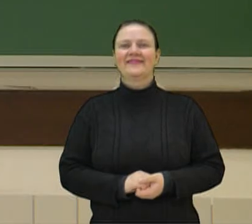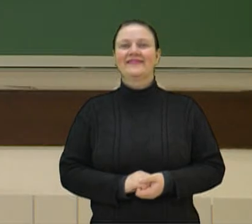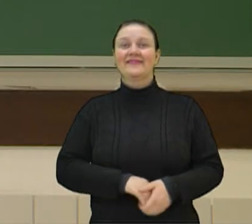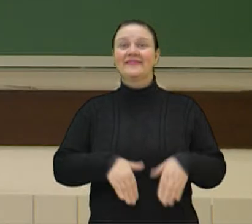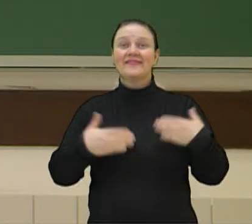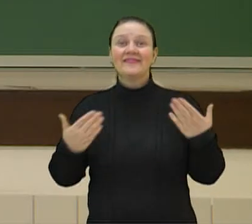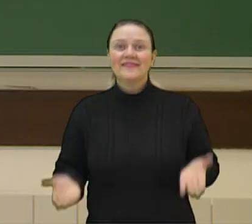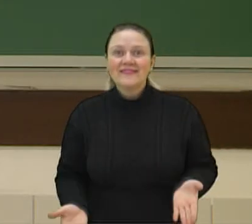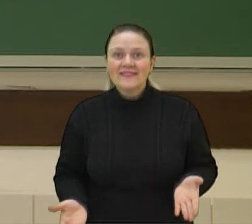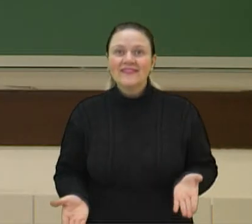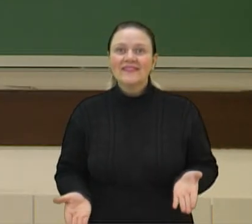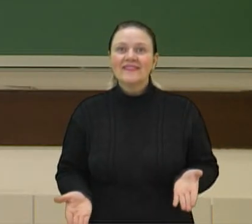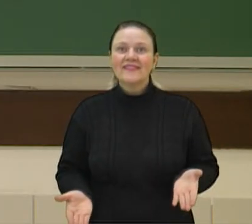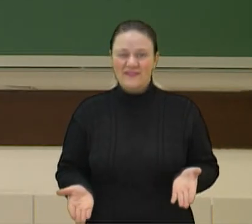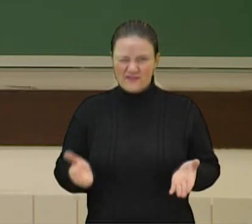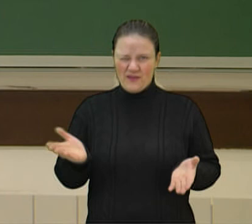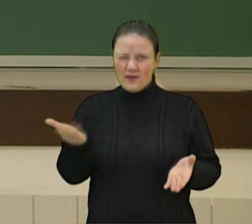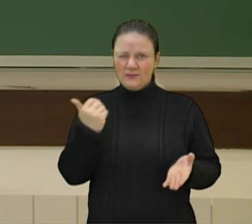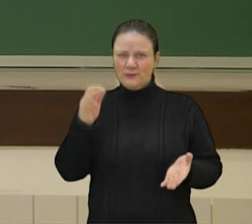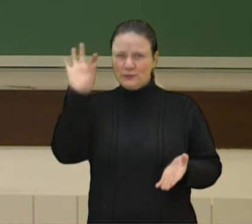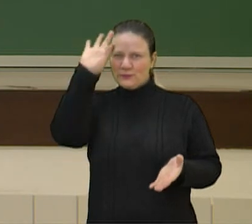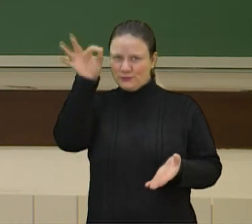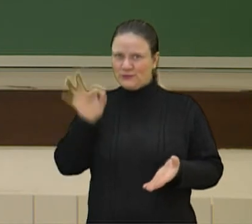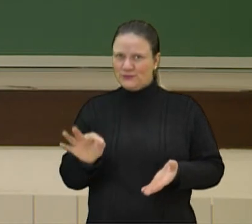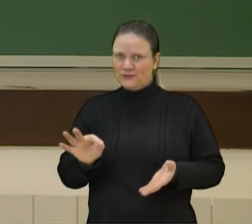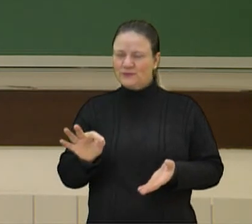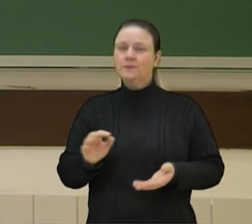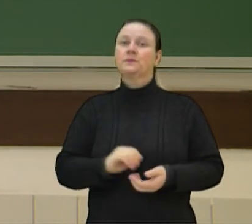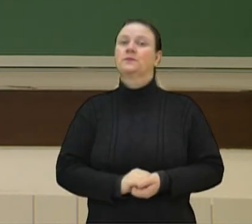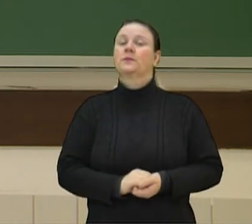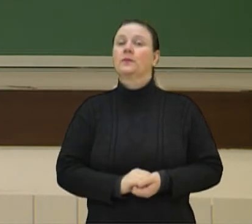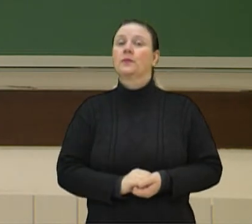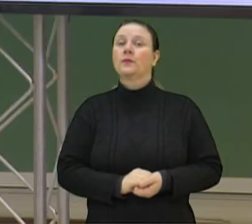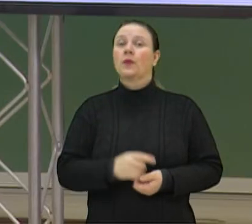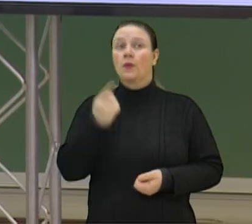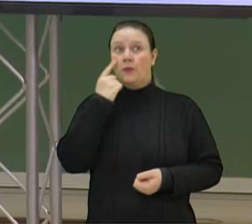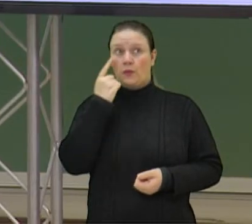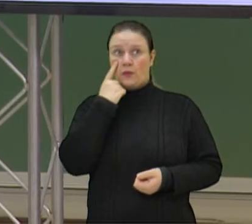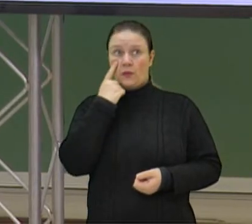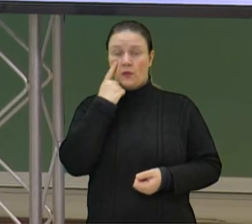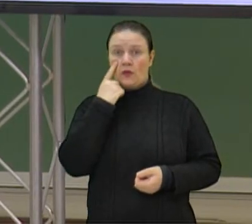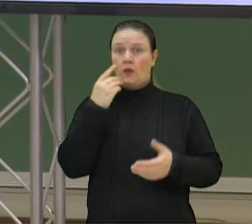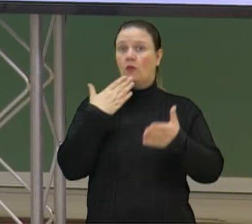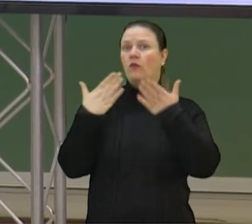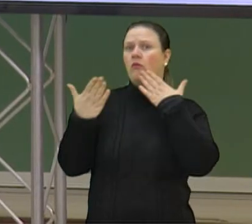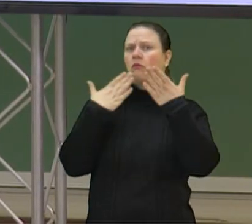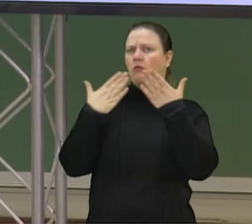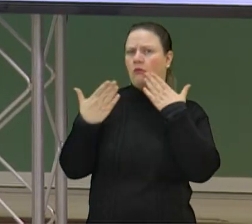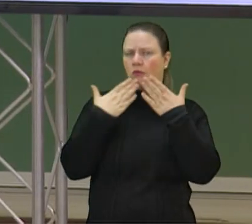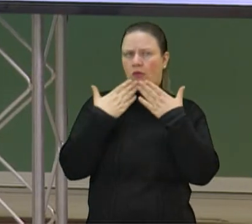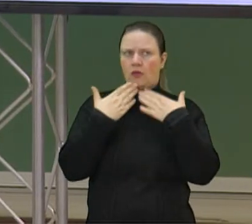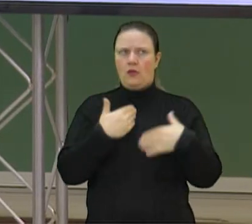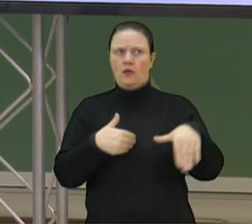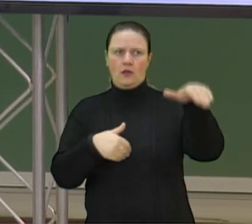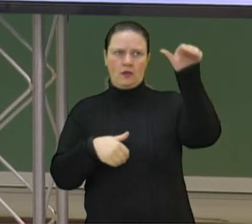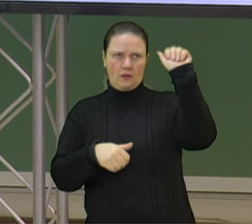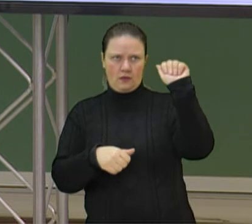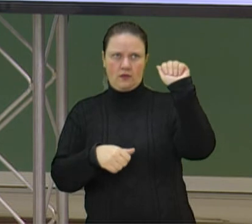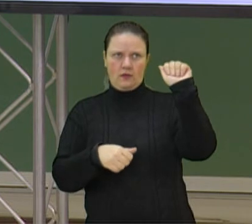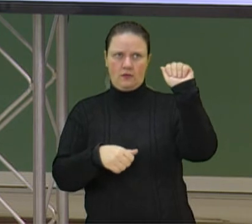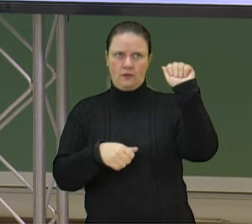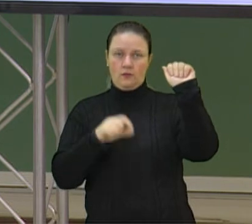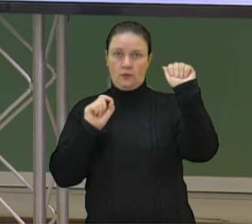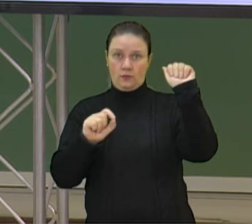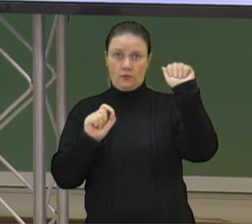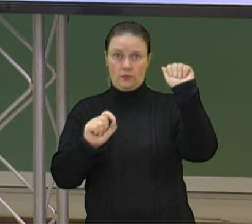E aí, pessoal, vamos corrigir juntos esse quiz? Então, sobre o diálogo, responde. É um texto que serve